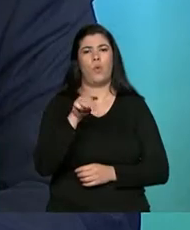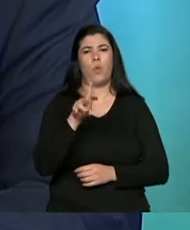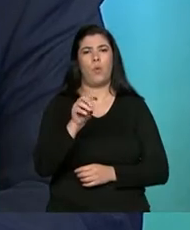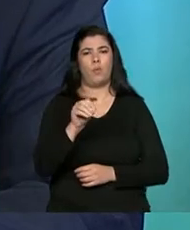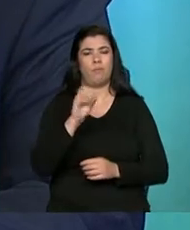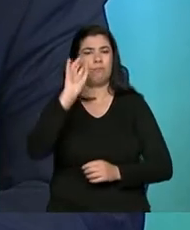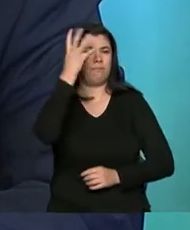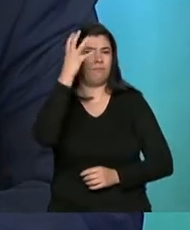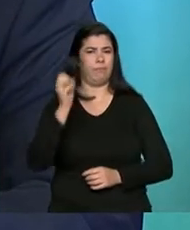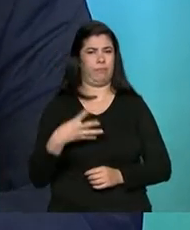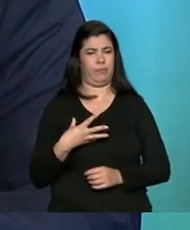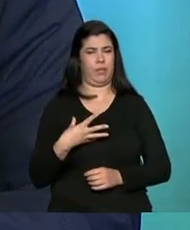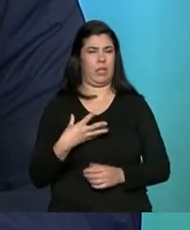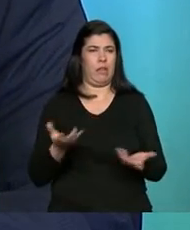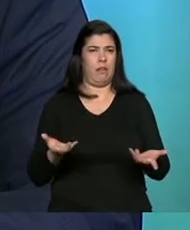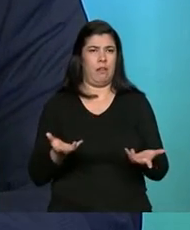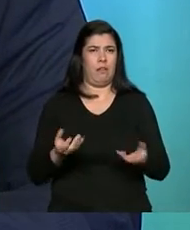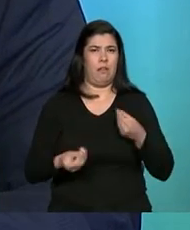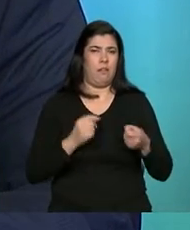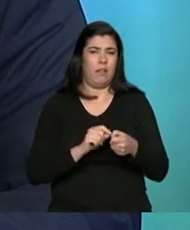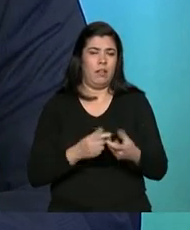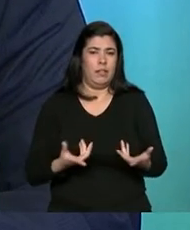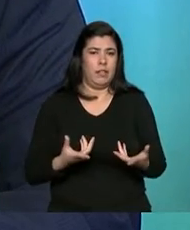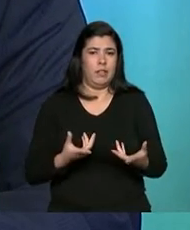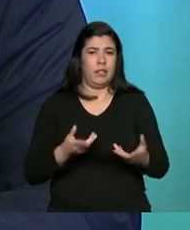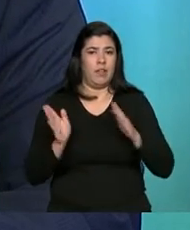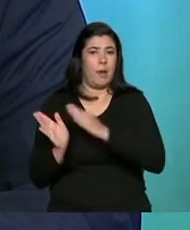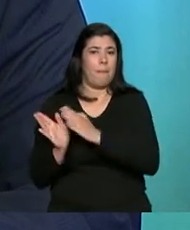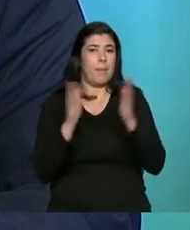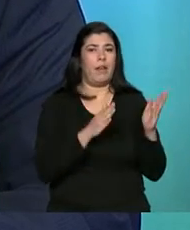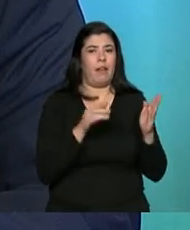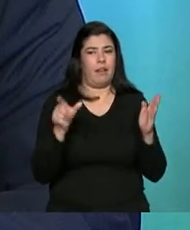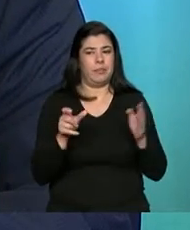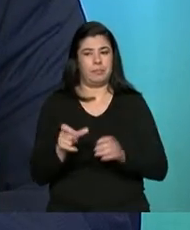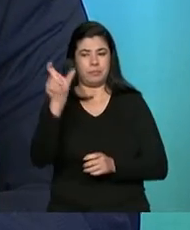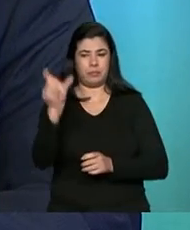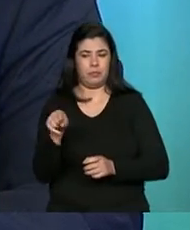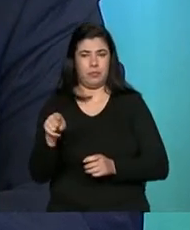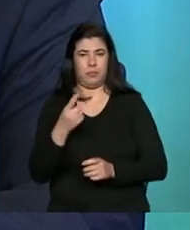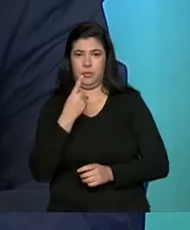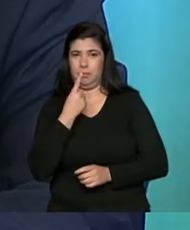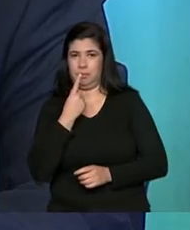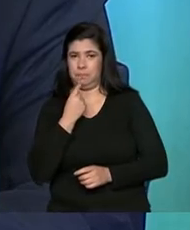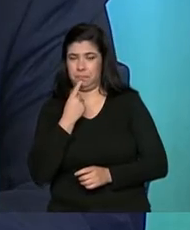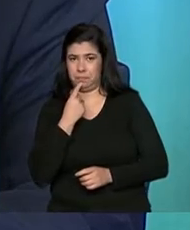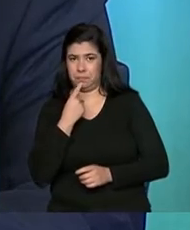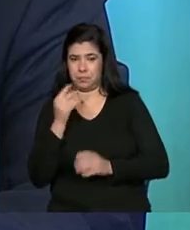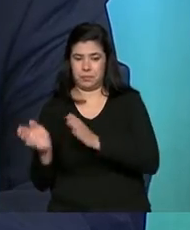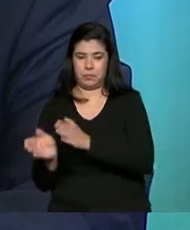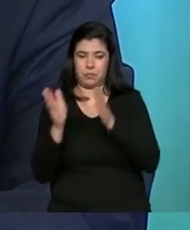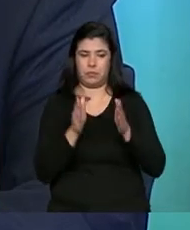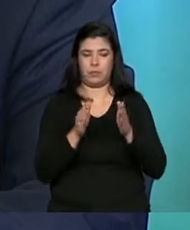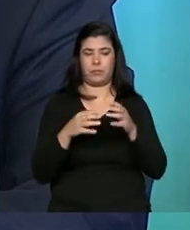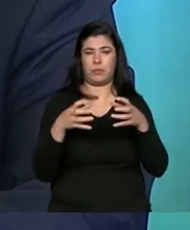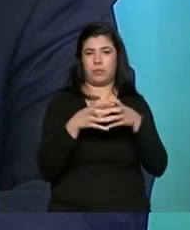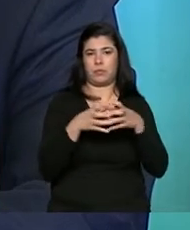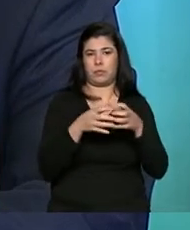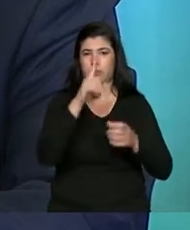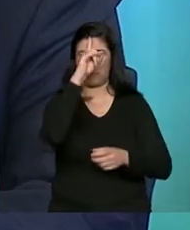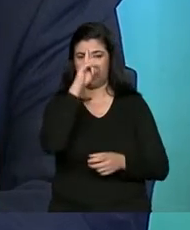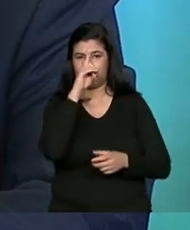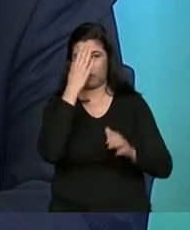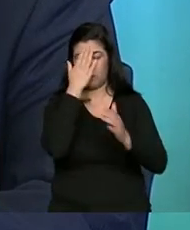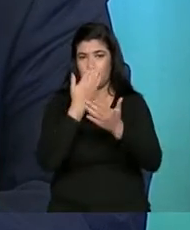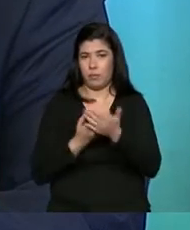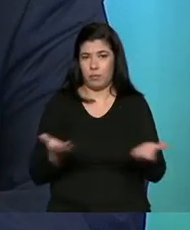de que façamos a migração para a bandeira amarela neste momento que nós acreditamos ser